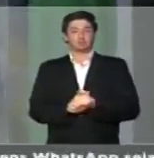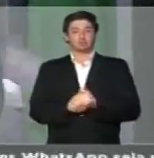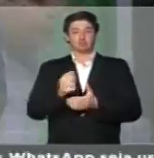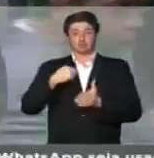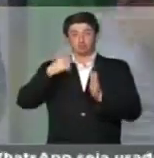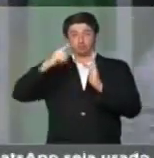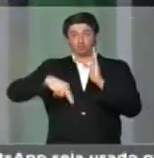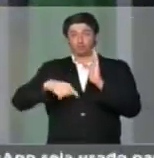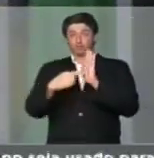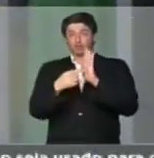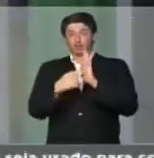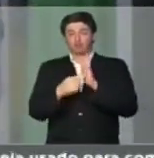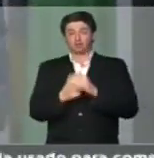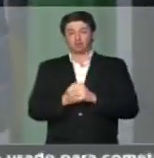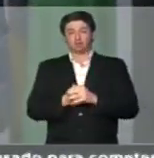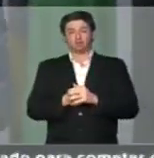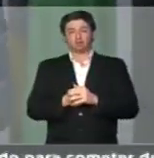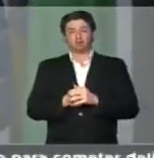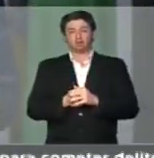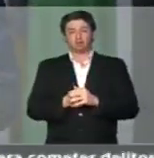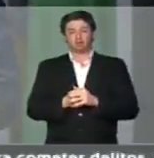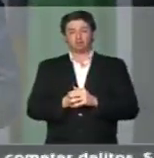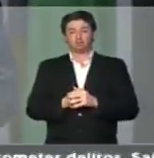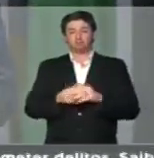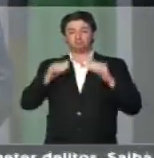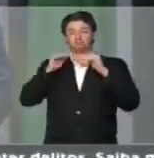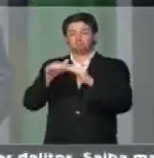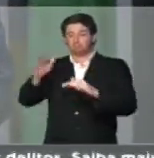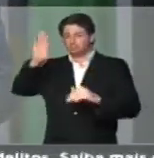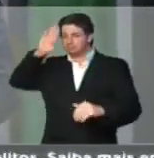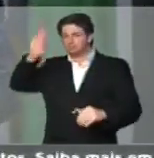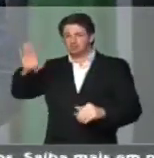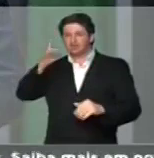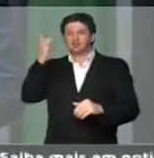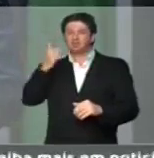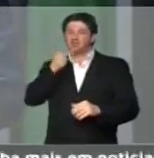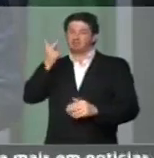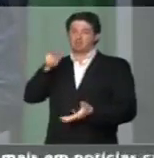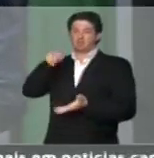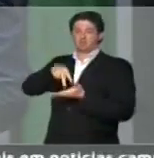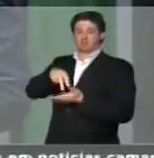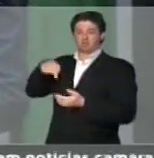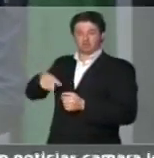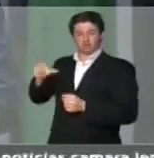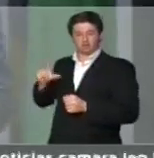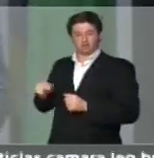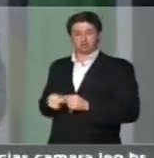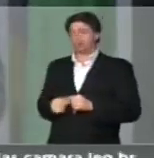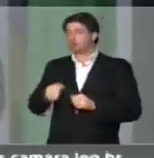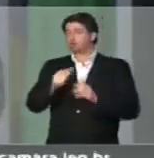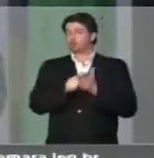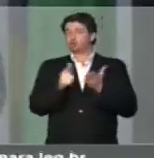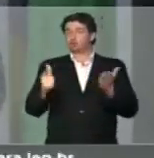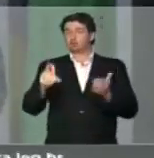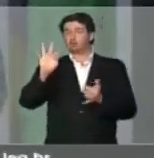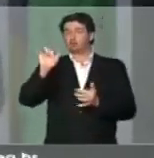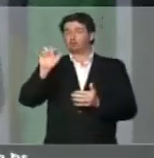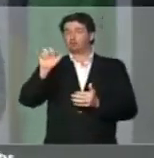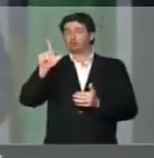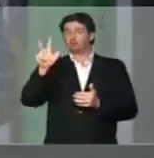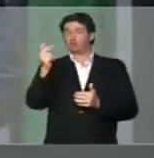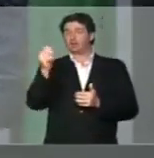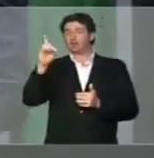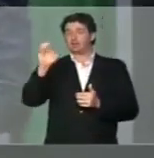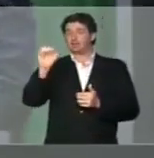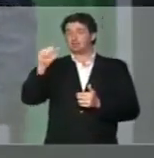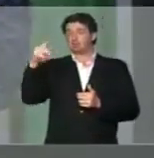ler, fazer a leitura, especialmente a deputados que nos antecederam na tribuna, do jornal Folha de São Paulo do